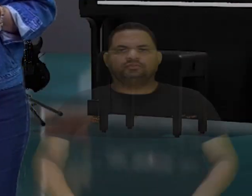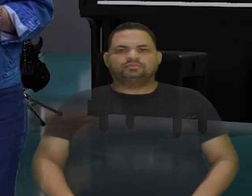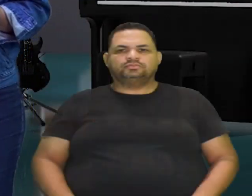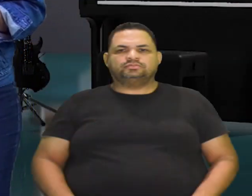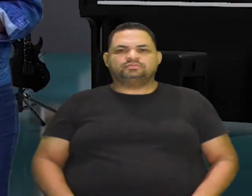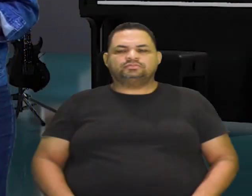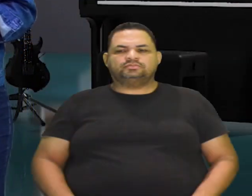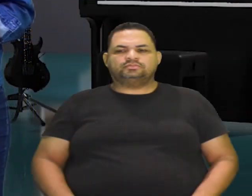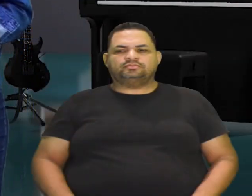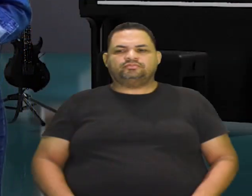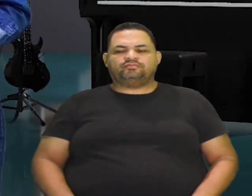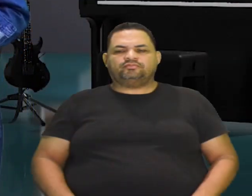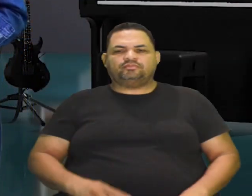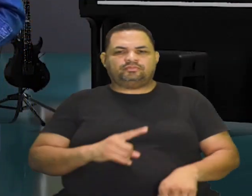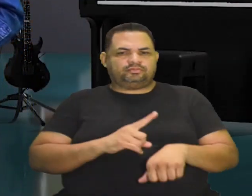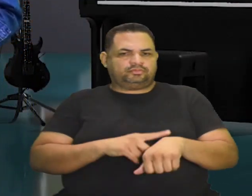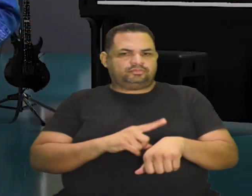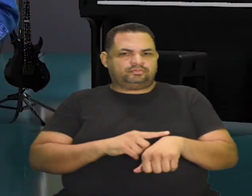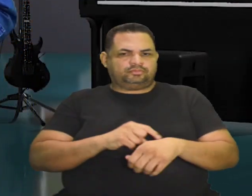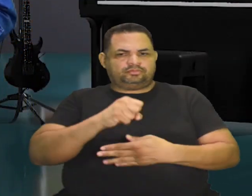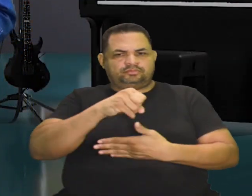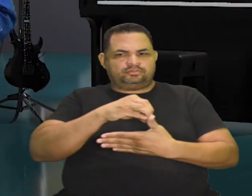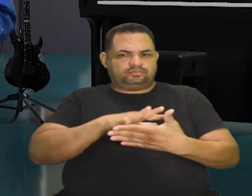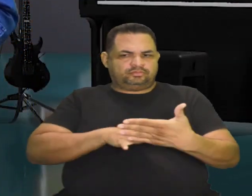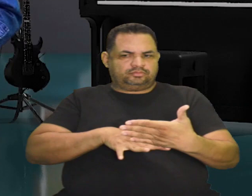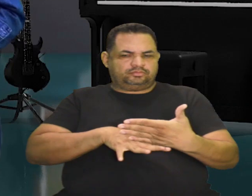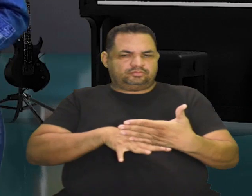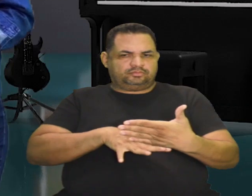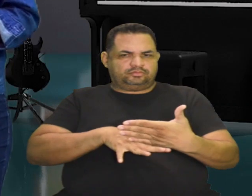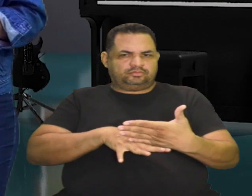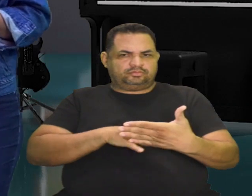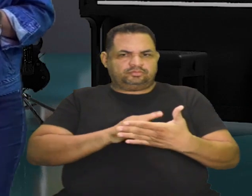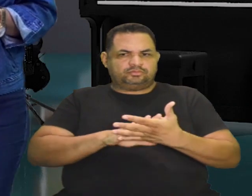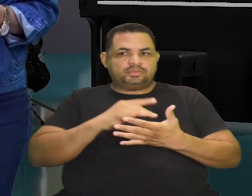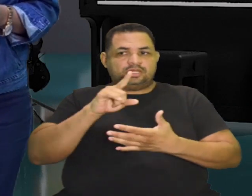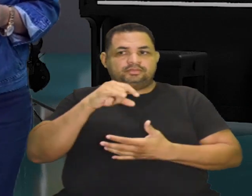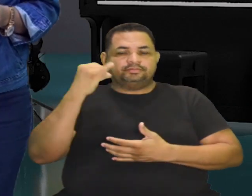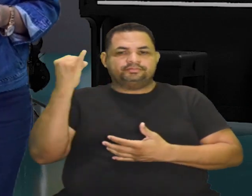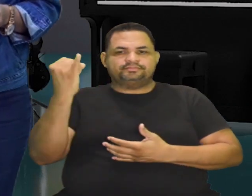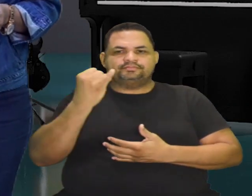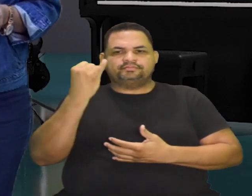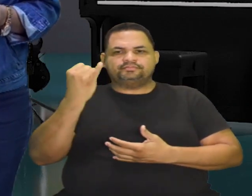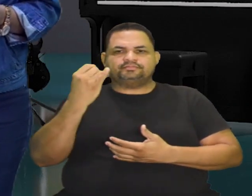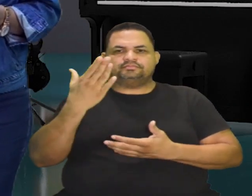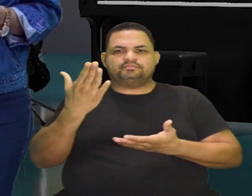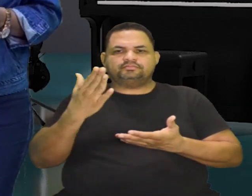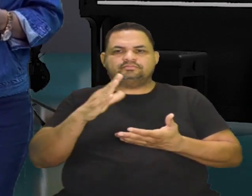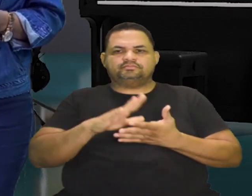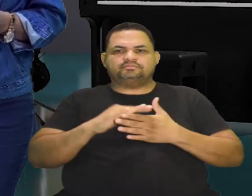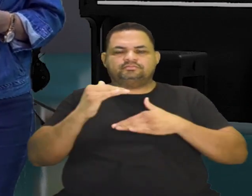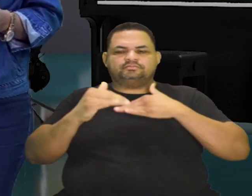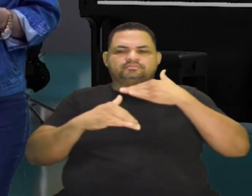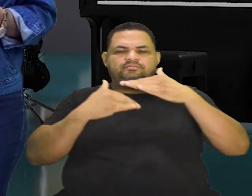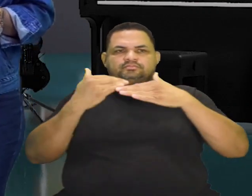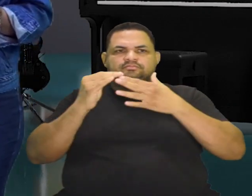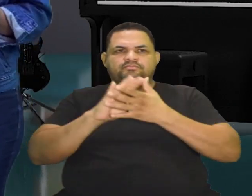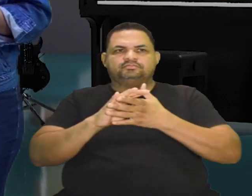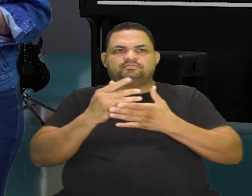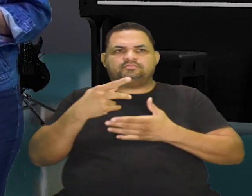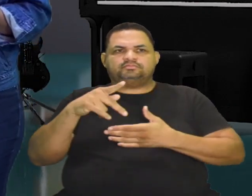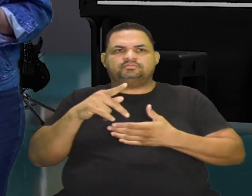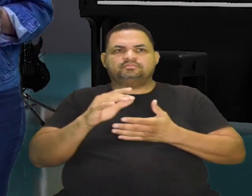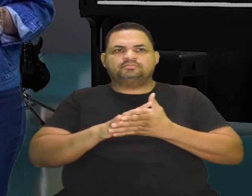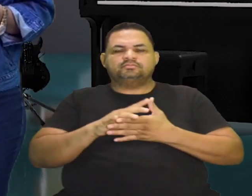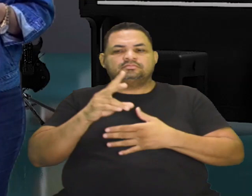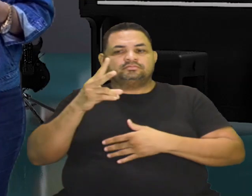Muito bem, hora da atividade. Essas atividades são importantes que vocês desenvolvam para que vocês possam